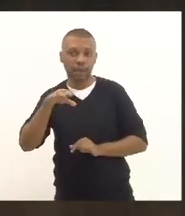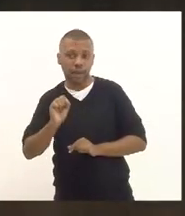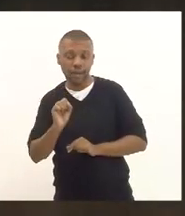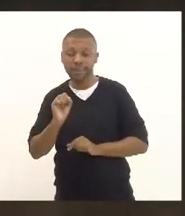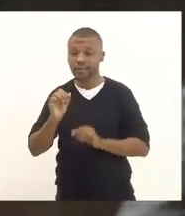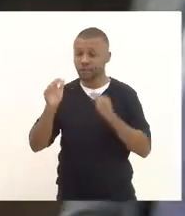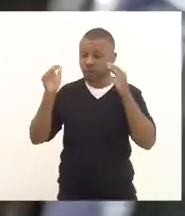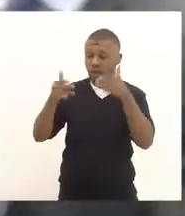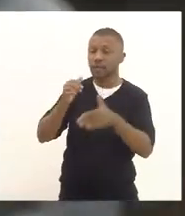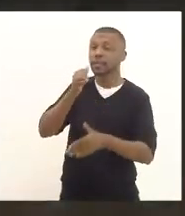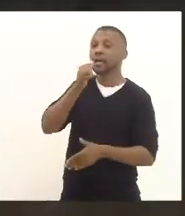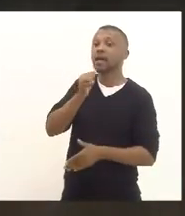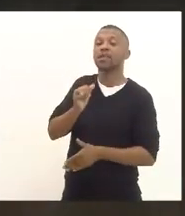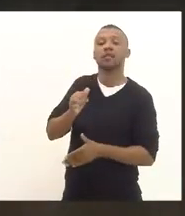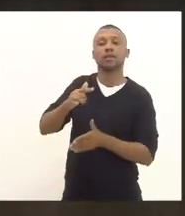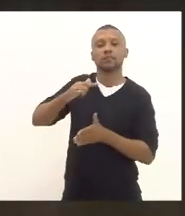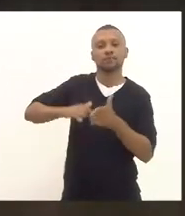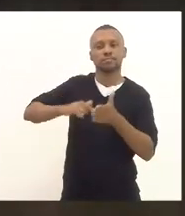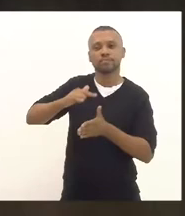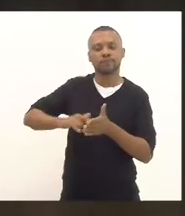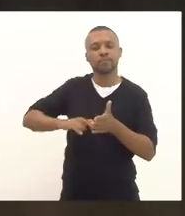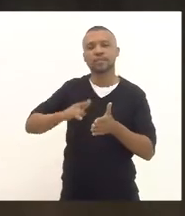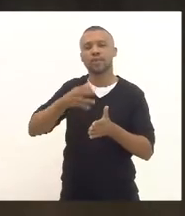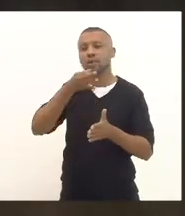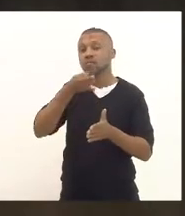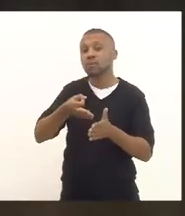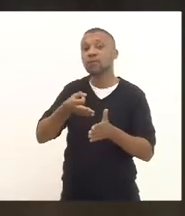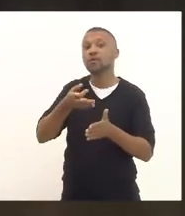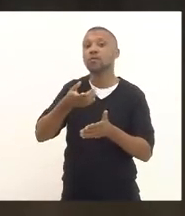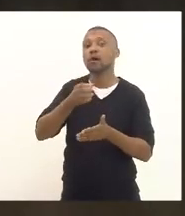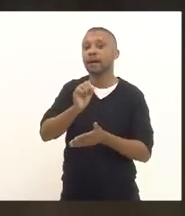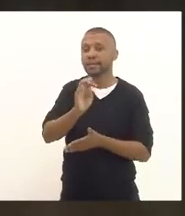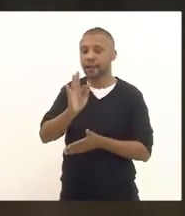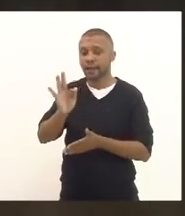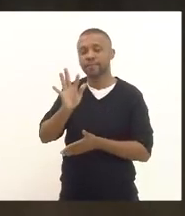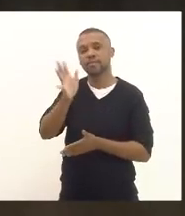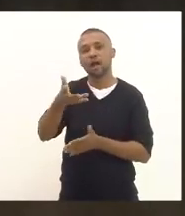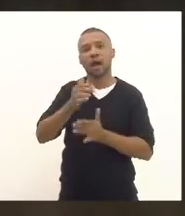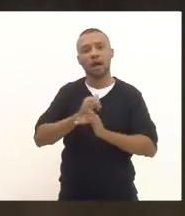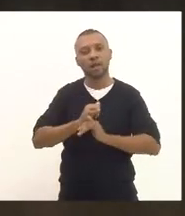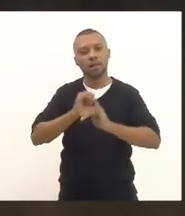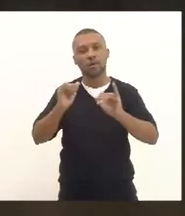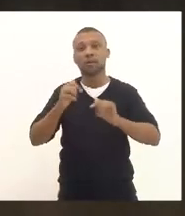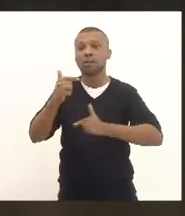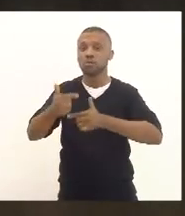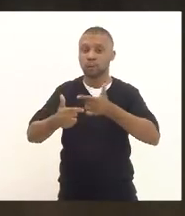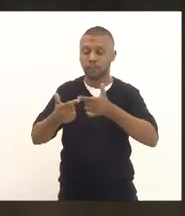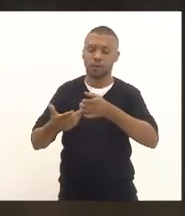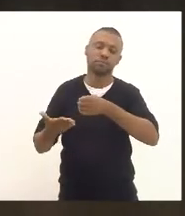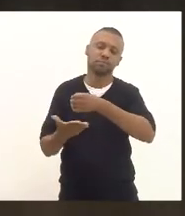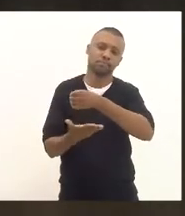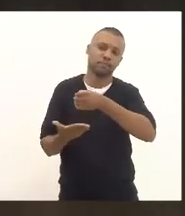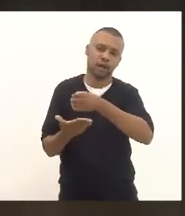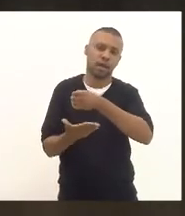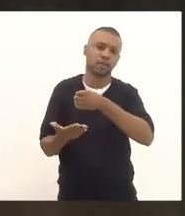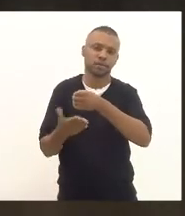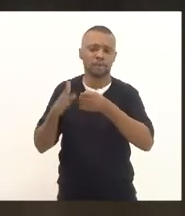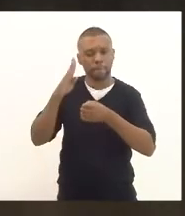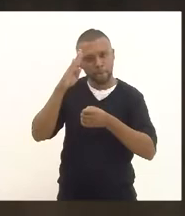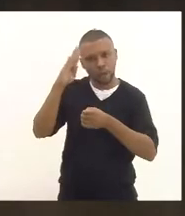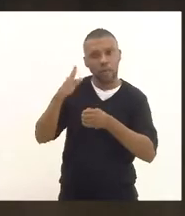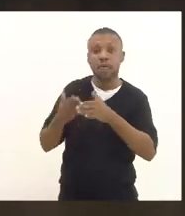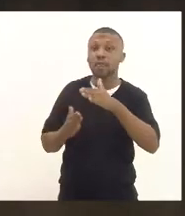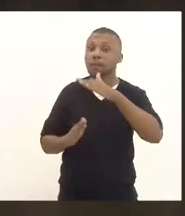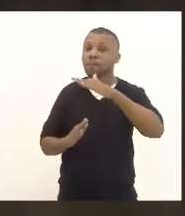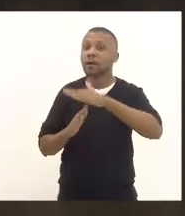energia elétrica tendo em vista que o Supremo Tribunal Federal Federal já declarou o serviço essencial limitando